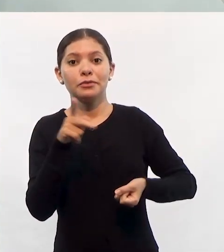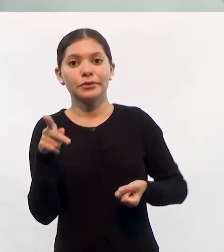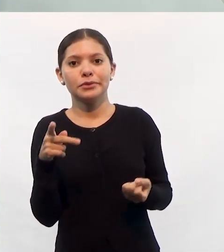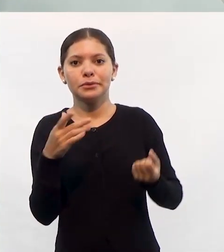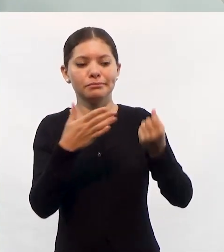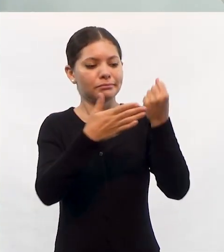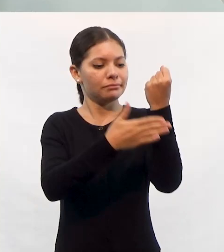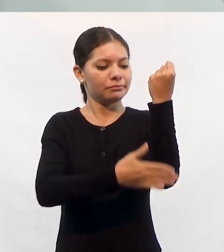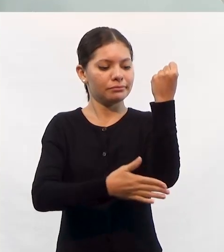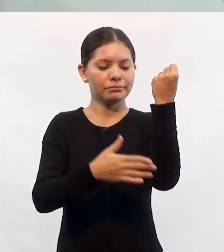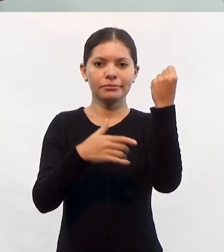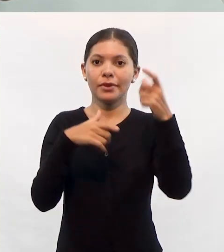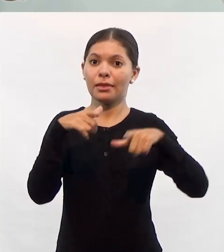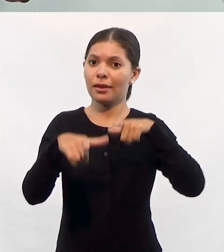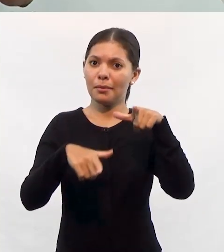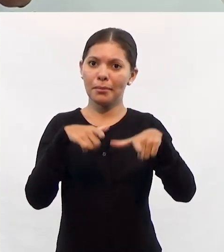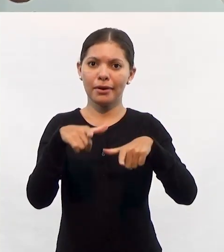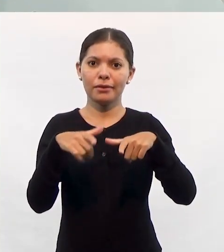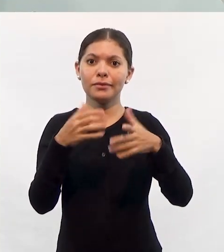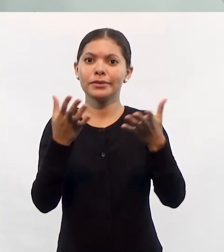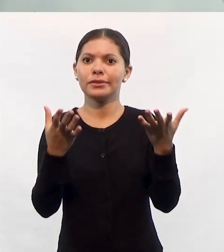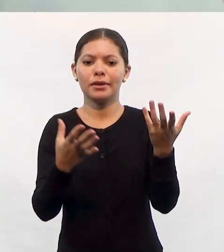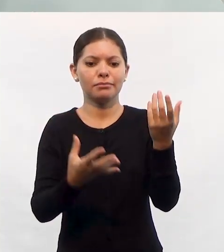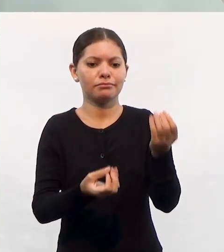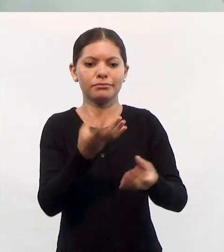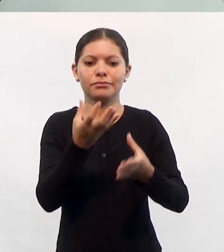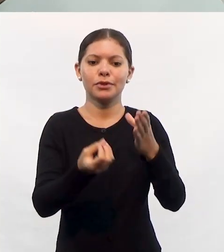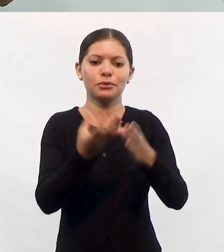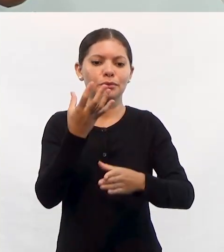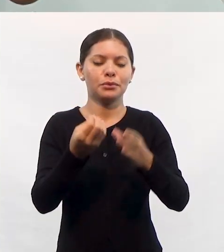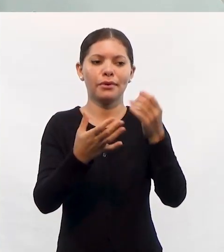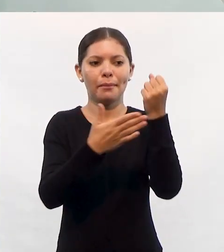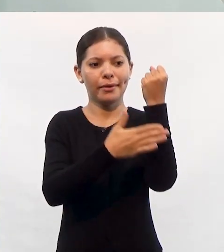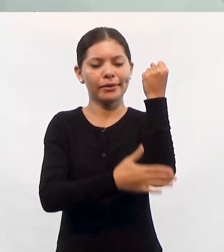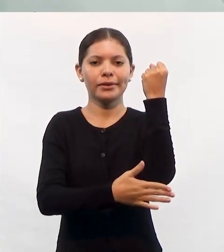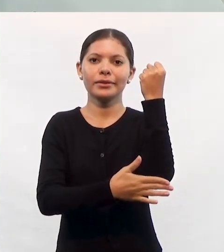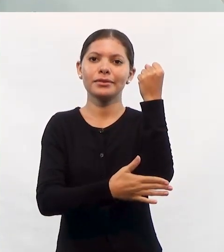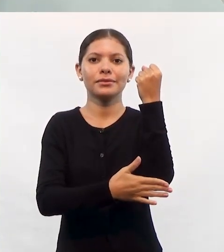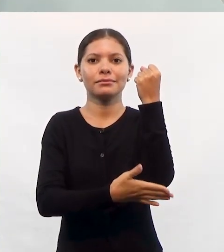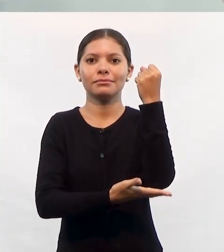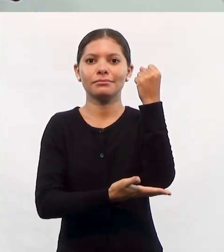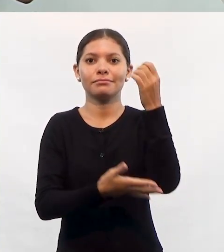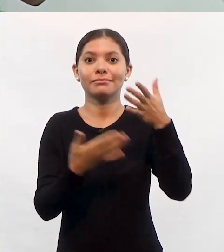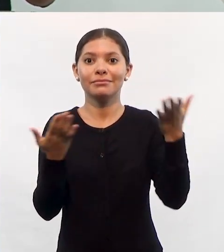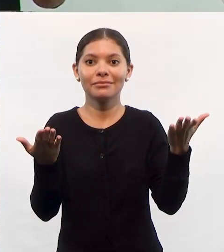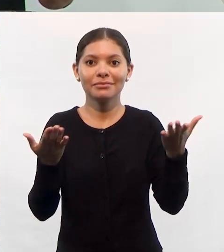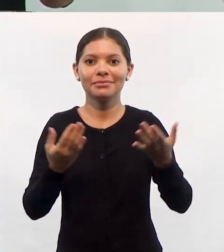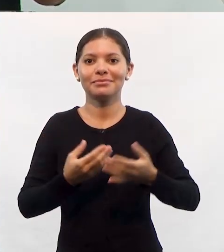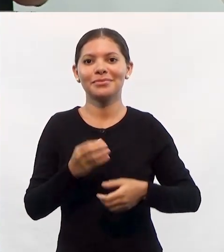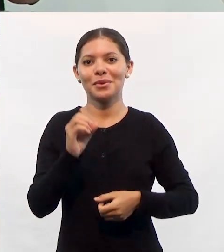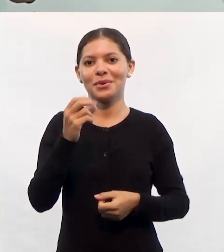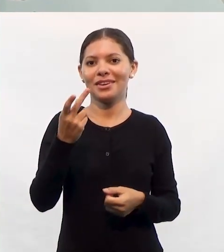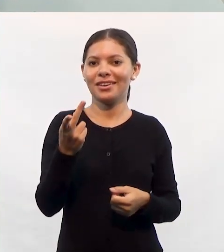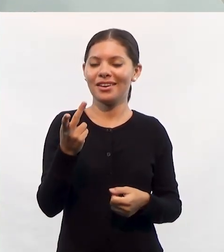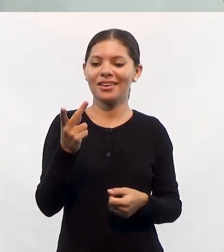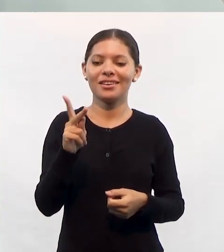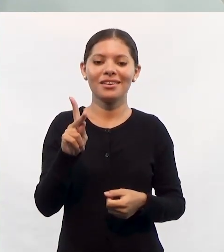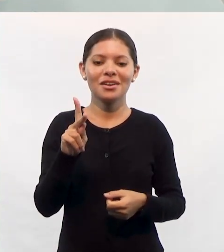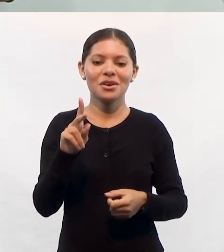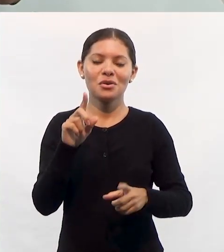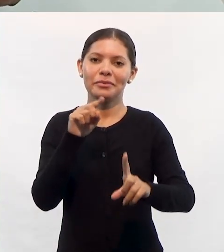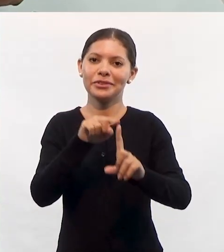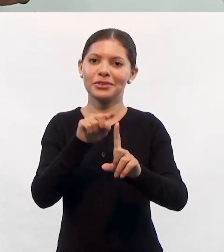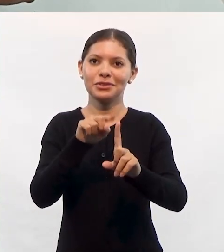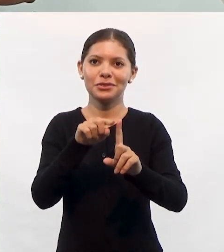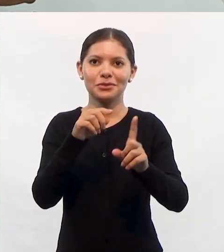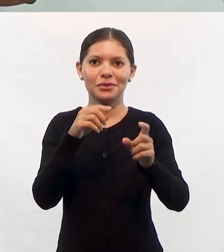na serraria você produz madeira então seu objetivo é produzir madeira beleza nosso objetivo é